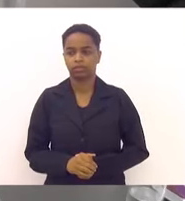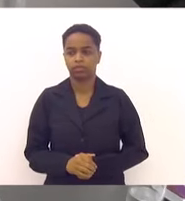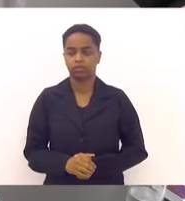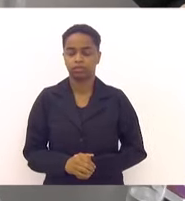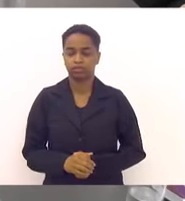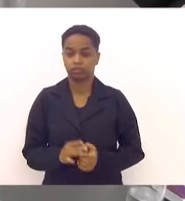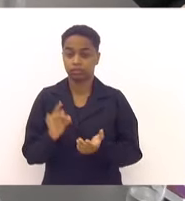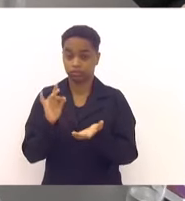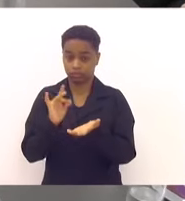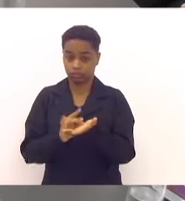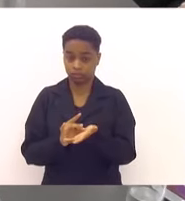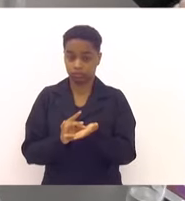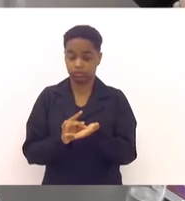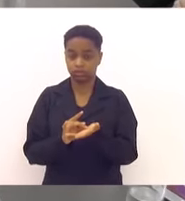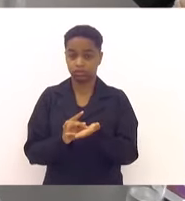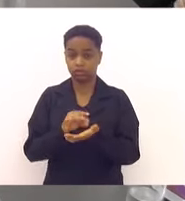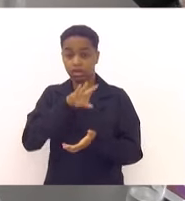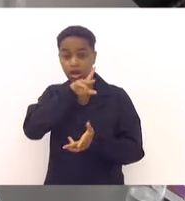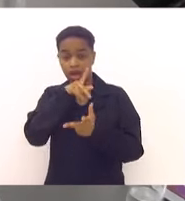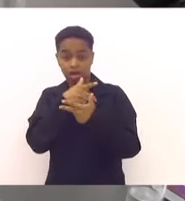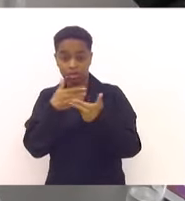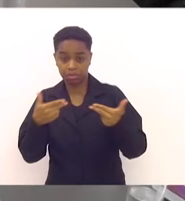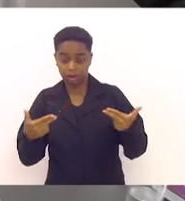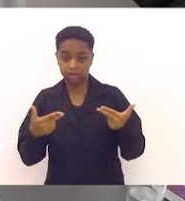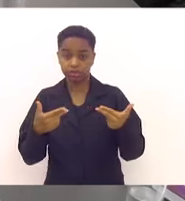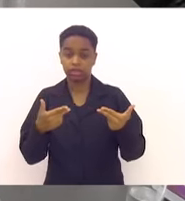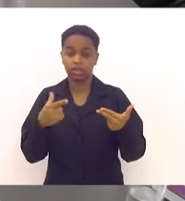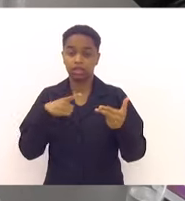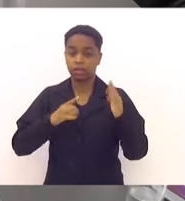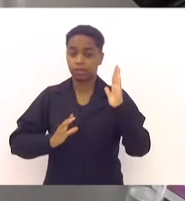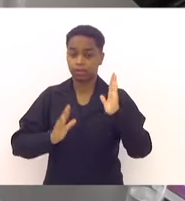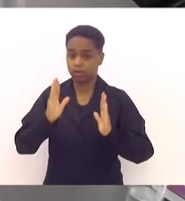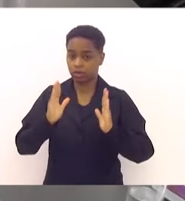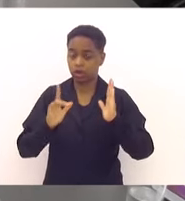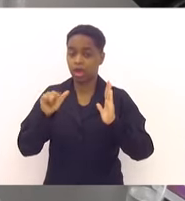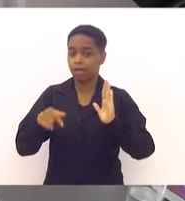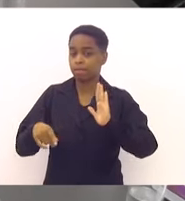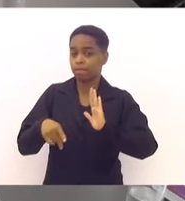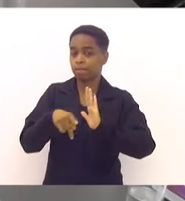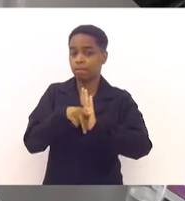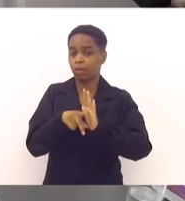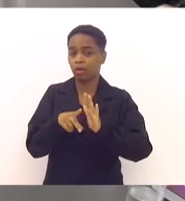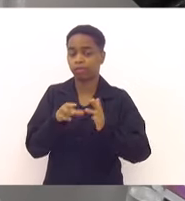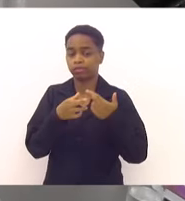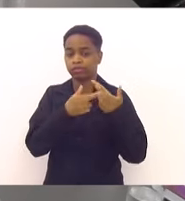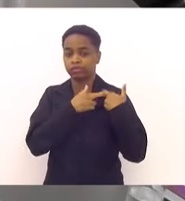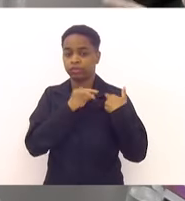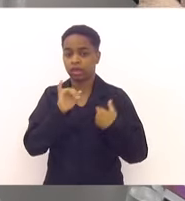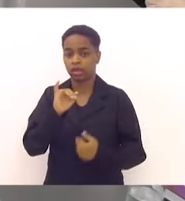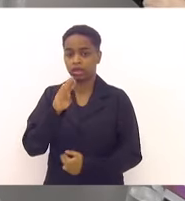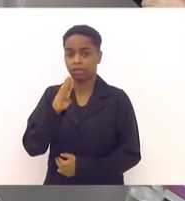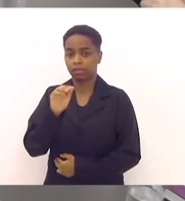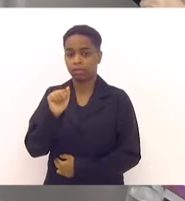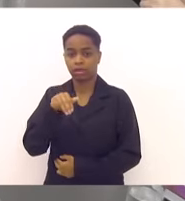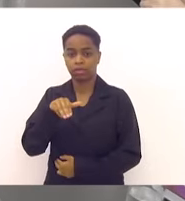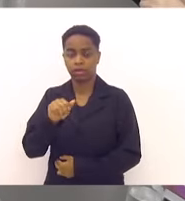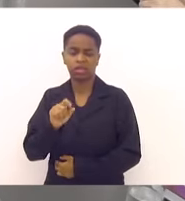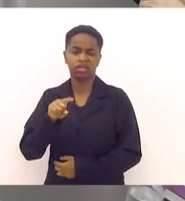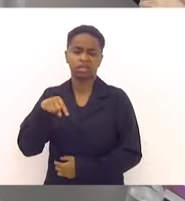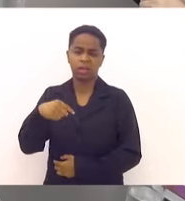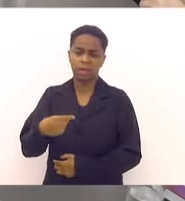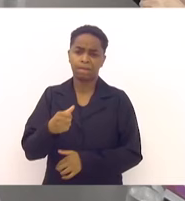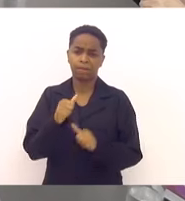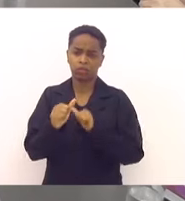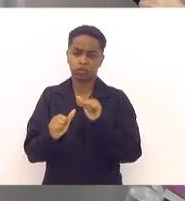a fauna, durante algum tempo, era exclusiva do IBAMA. Depois houve uma lei mudando, inclusive o deputado Luiz